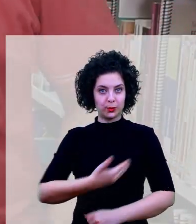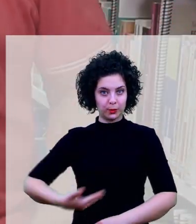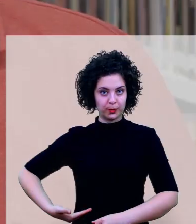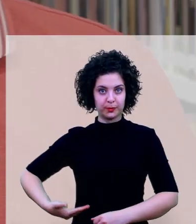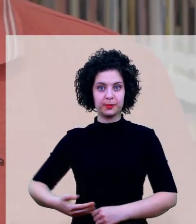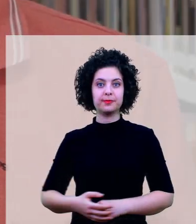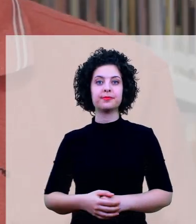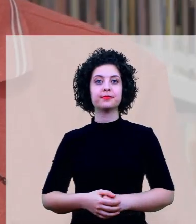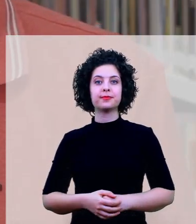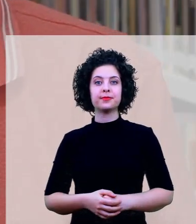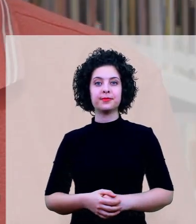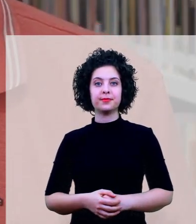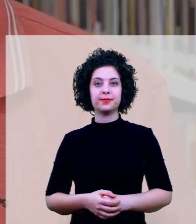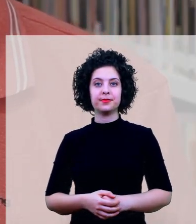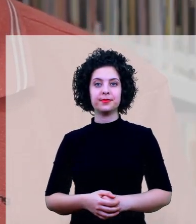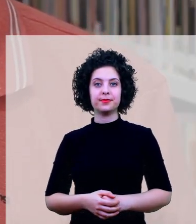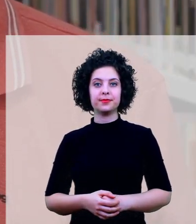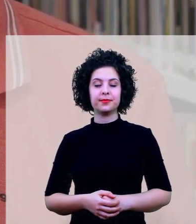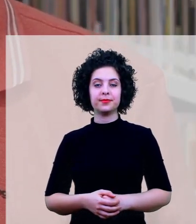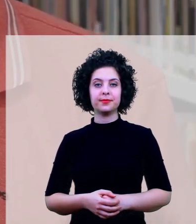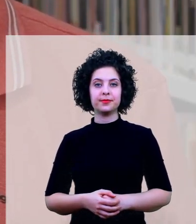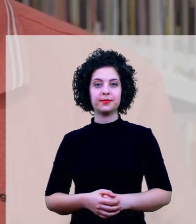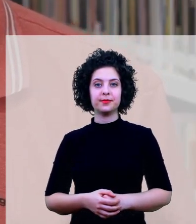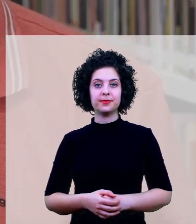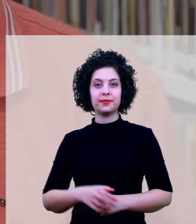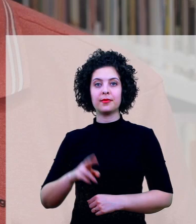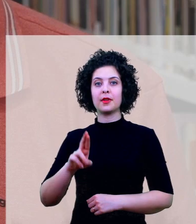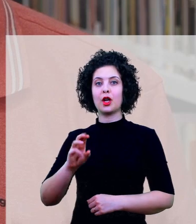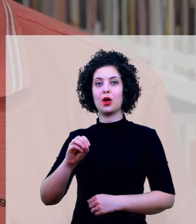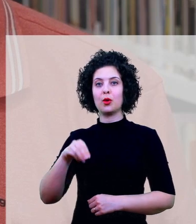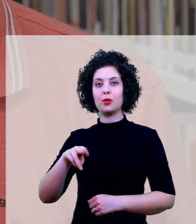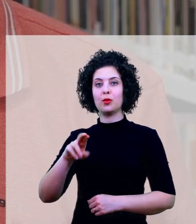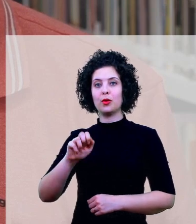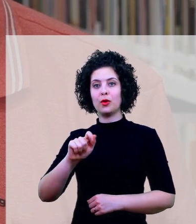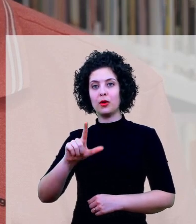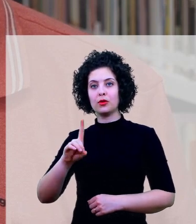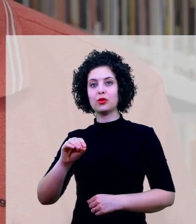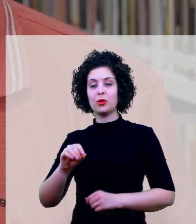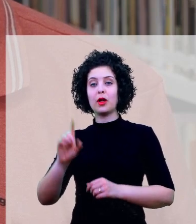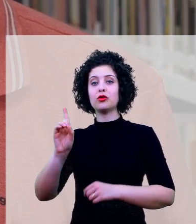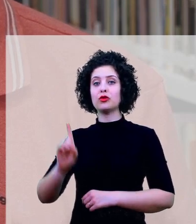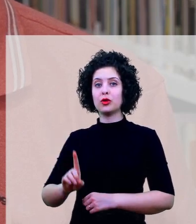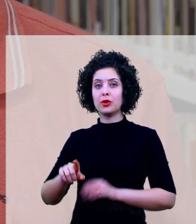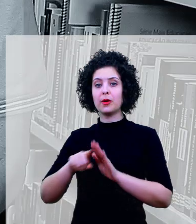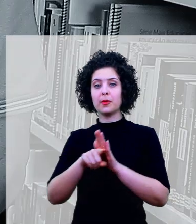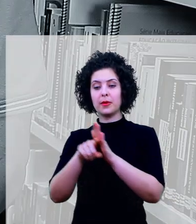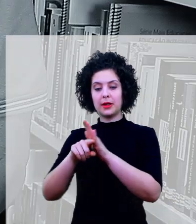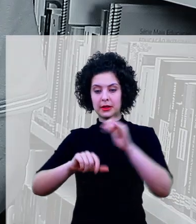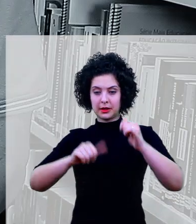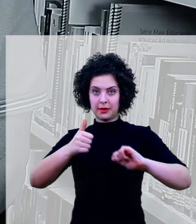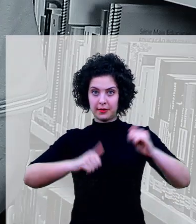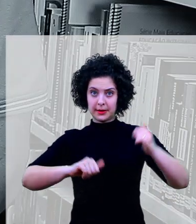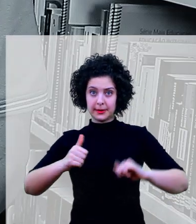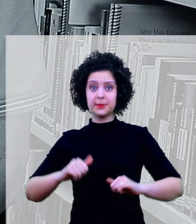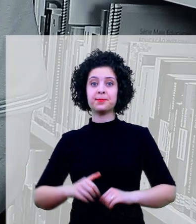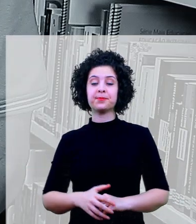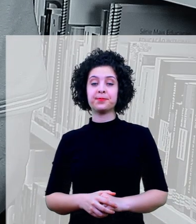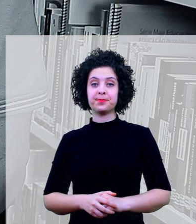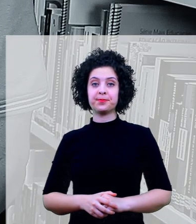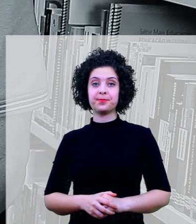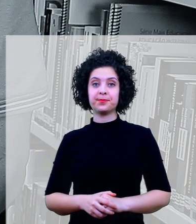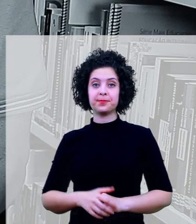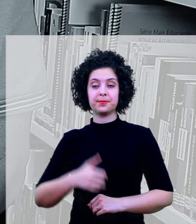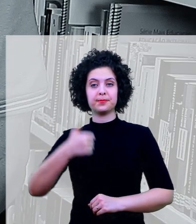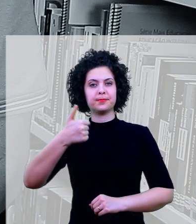de costas para uma biblioteca. Romualdo Portela, diretor de pesquisa e avaliação do SEMPEC. 1. Qual é a sua